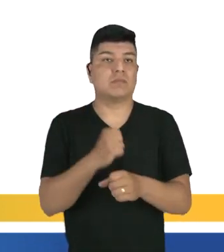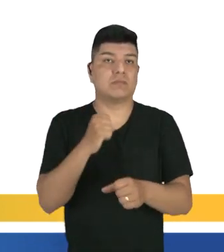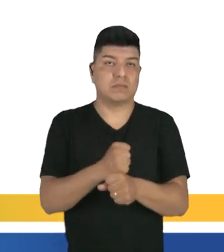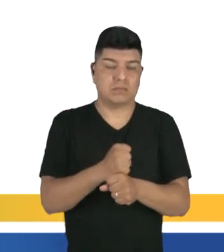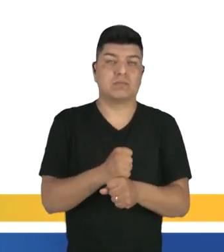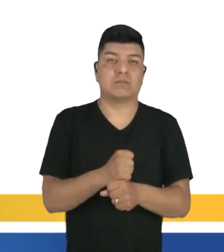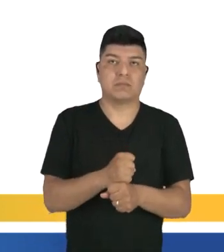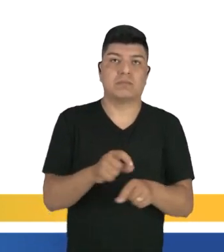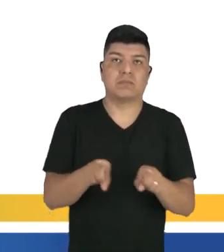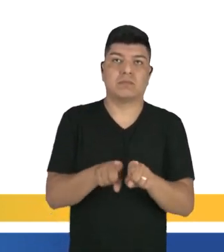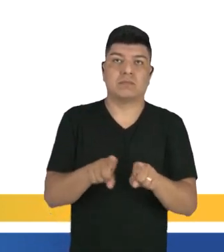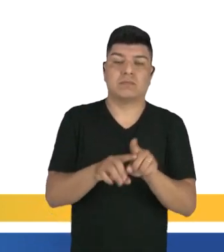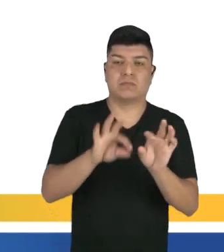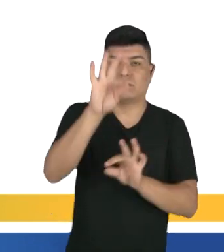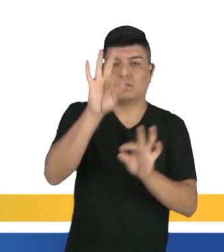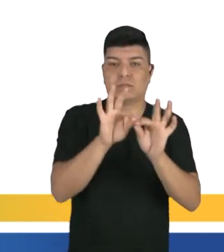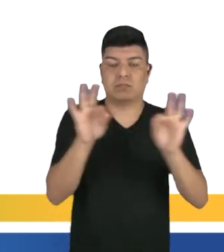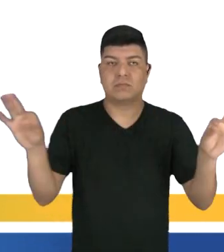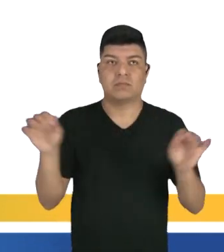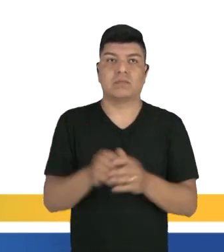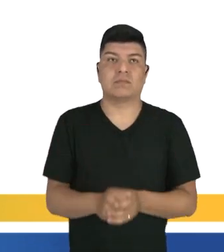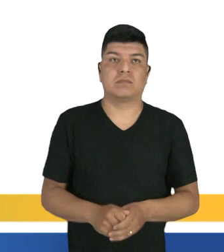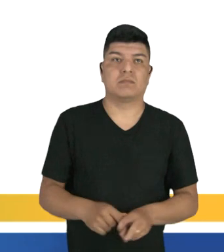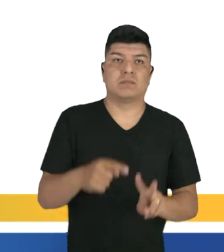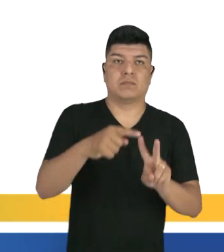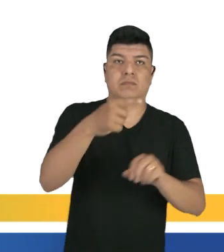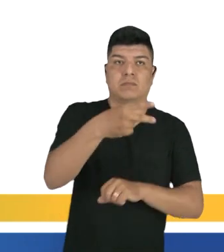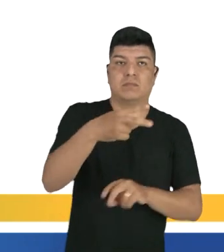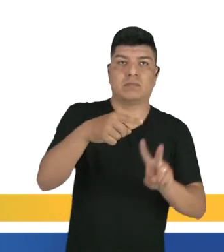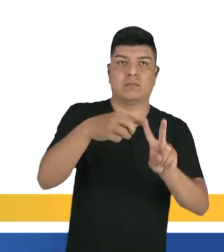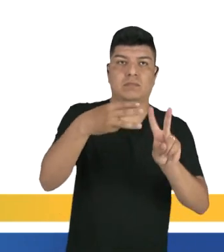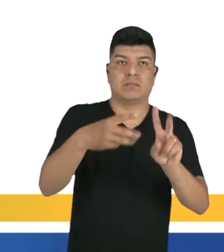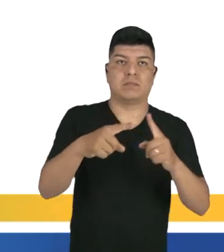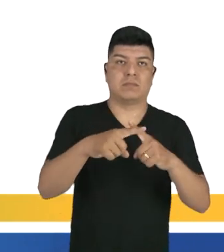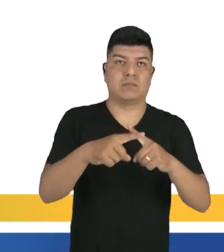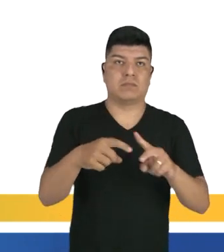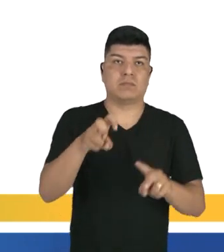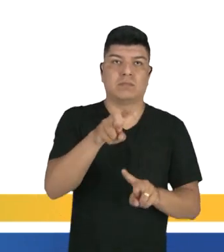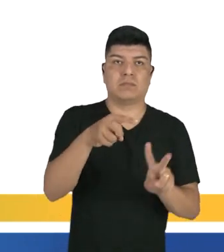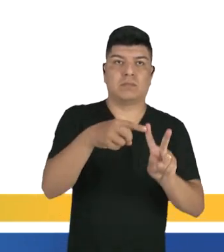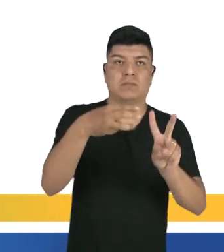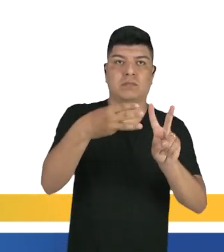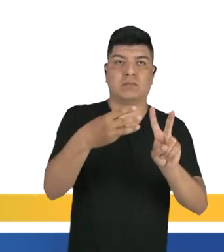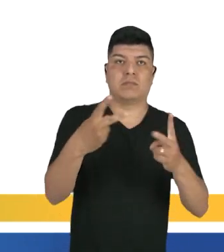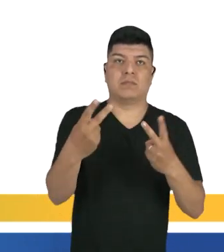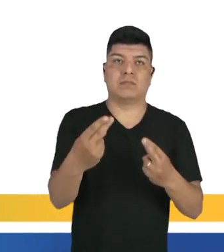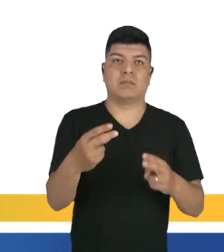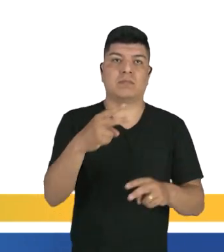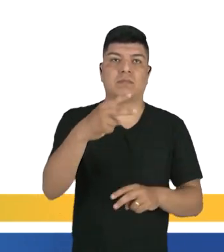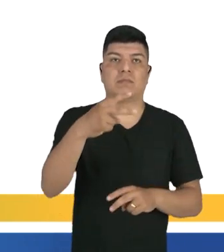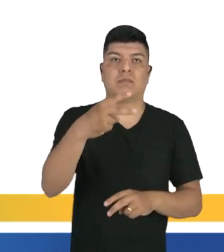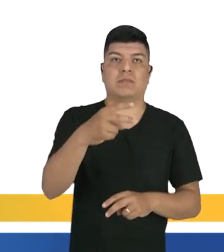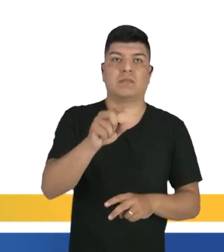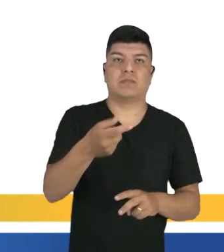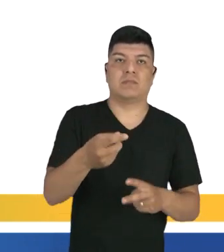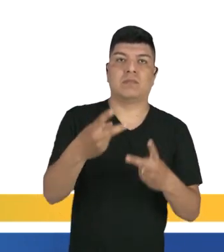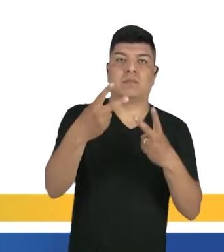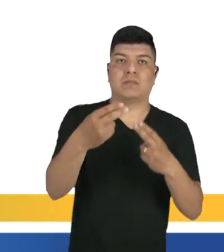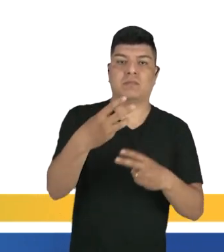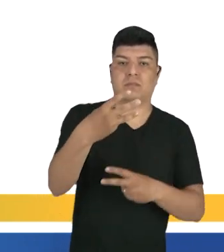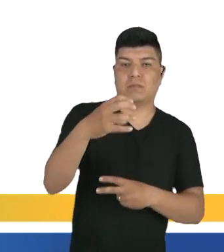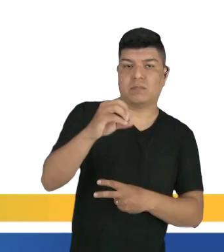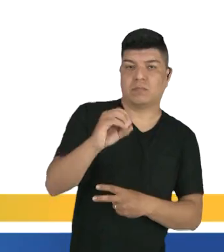o produto, né, entre essas duas medidas que dá a minha área. Então, 2 raiz de 3 multiplicado por 5 raiz de 3 daria 30